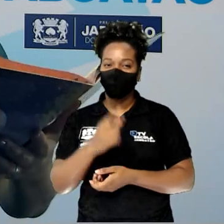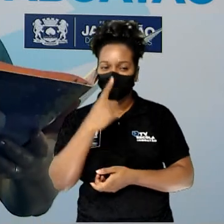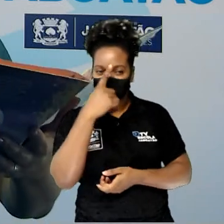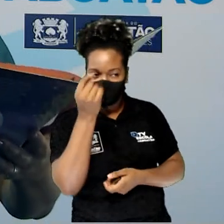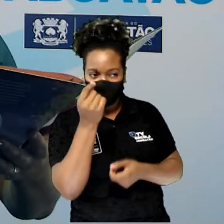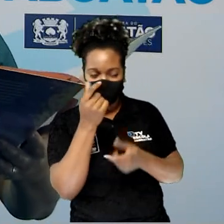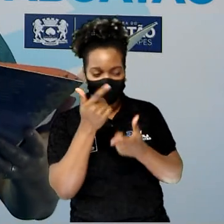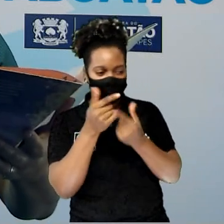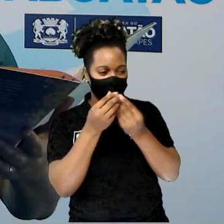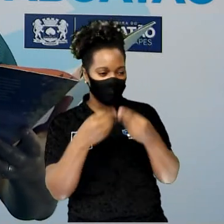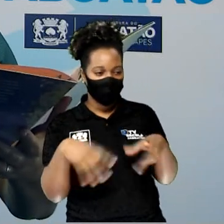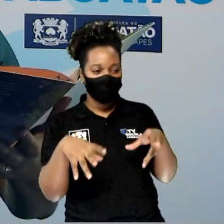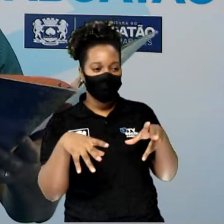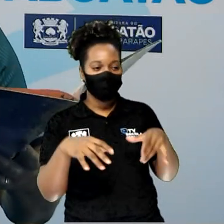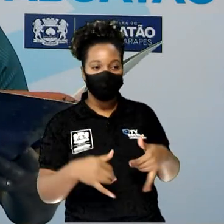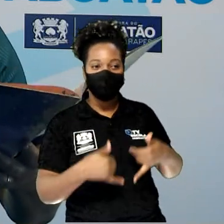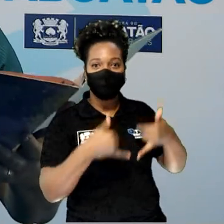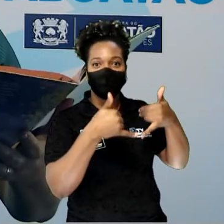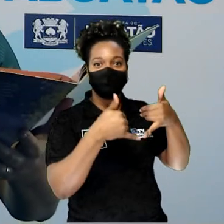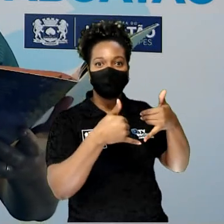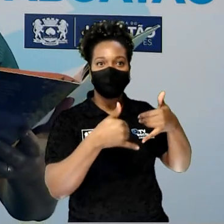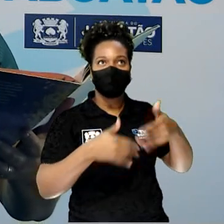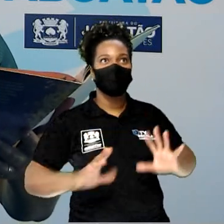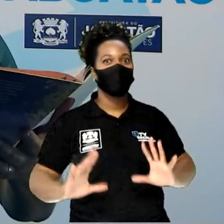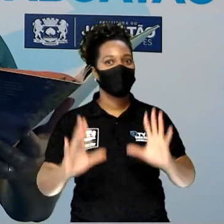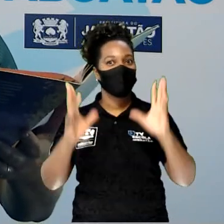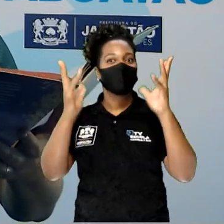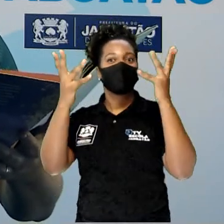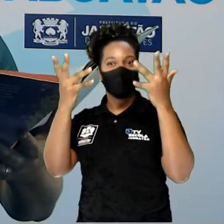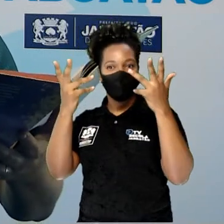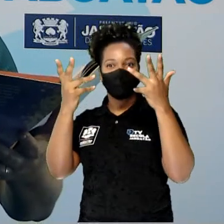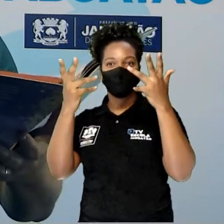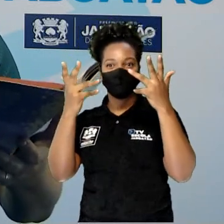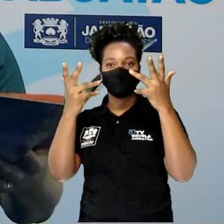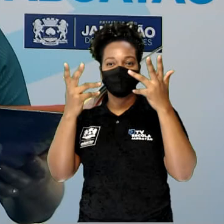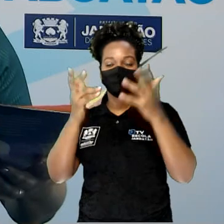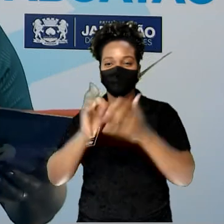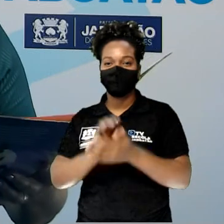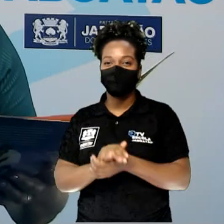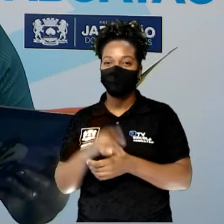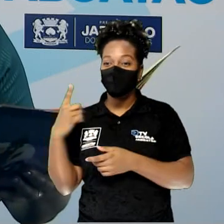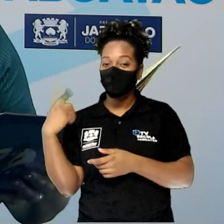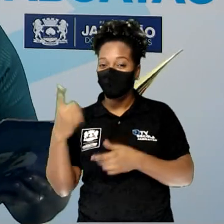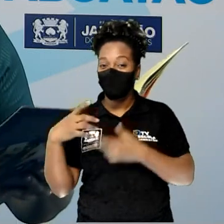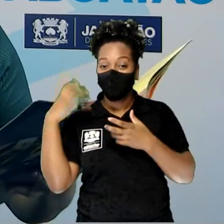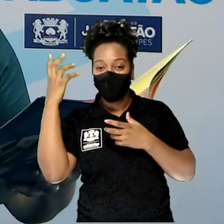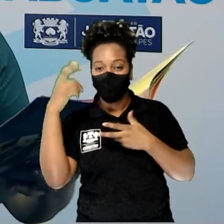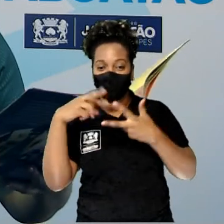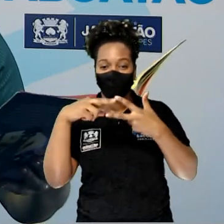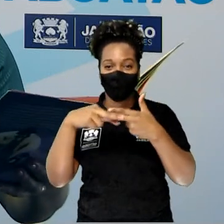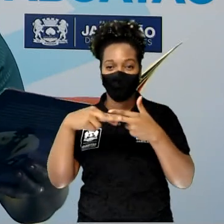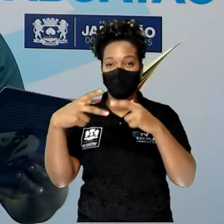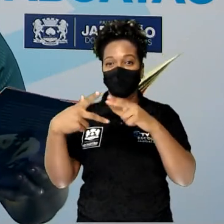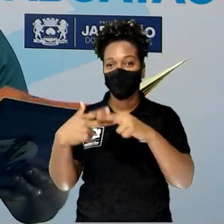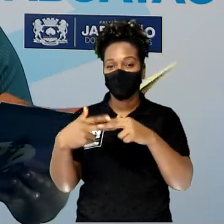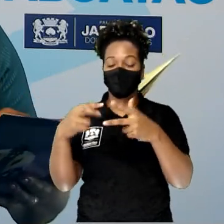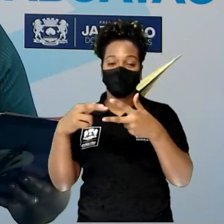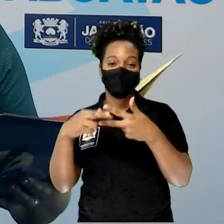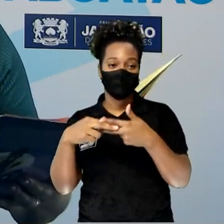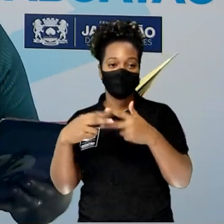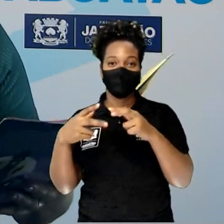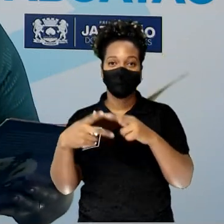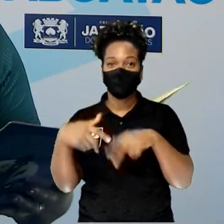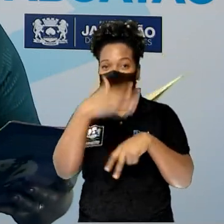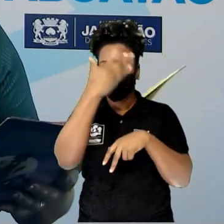desistiu, o herói comemorou e uma nova melodia todo mundo então cantou: Carambola, carambola, eu